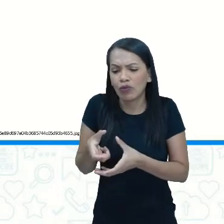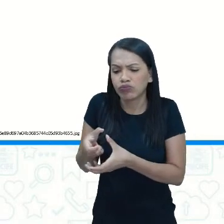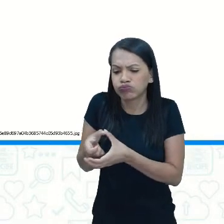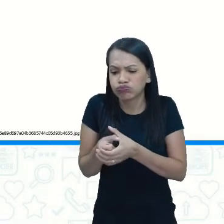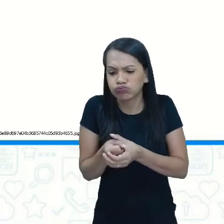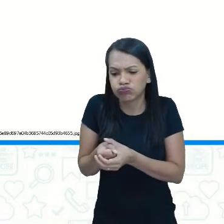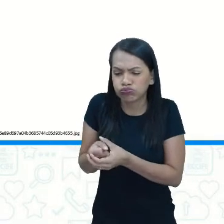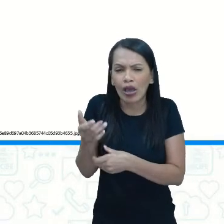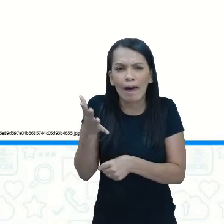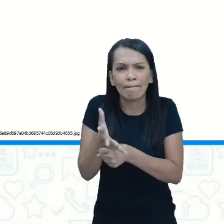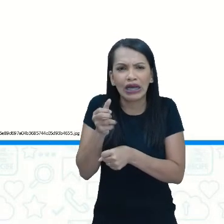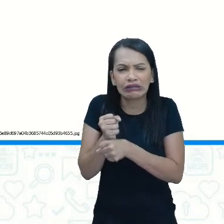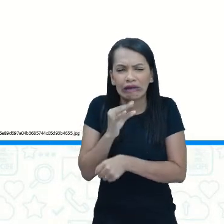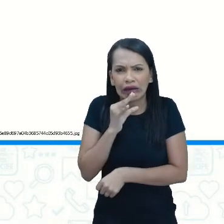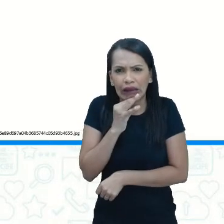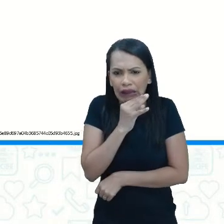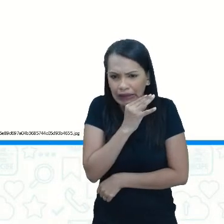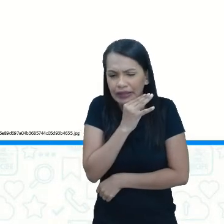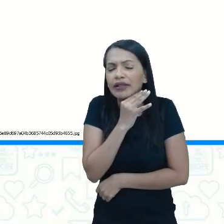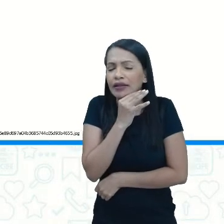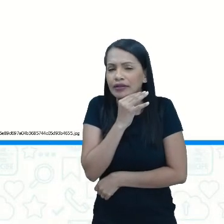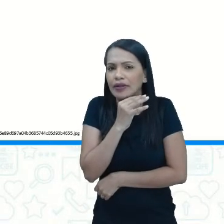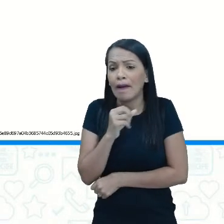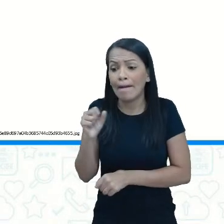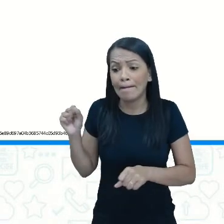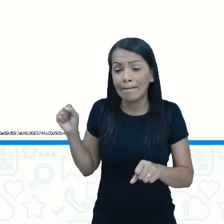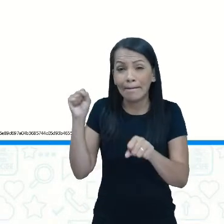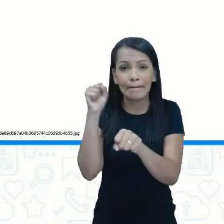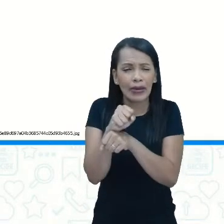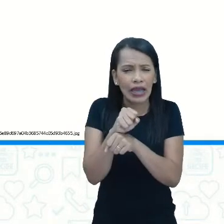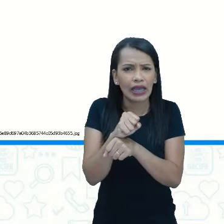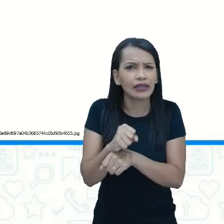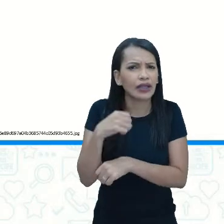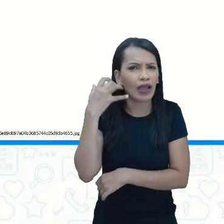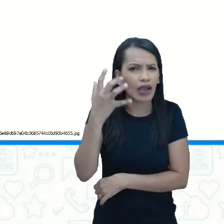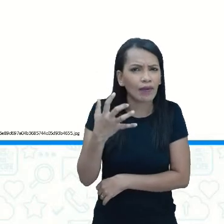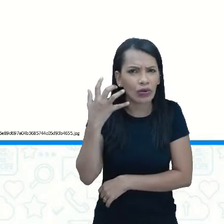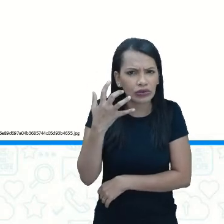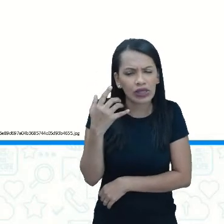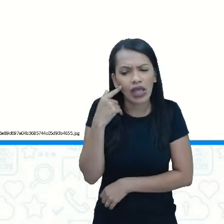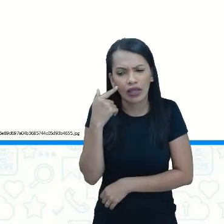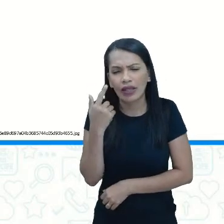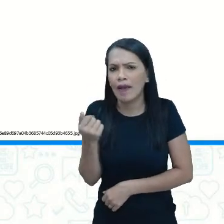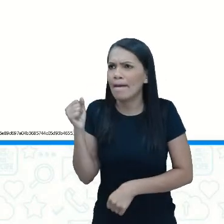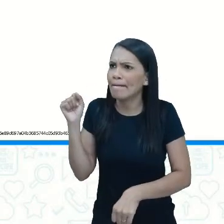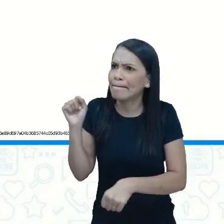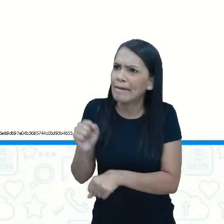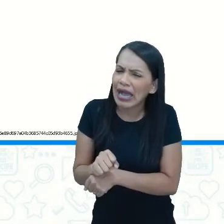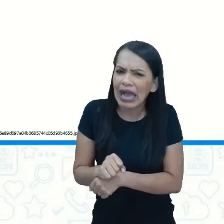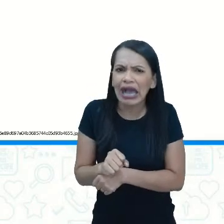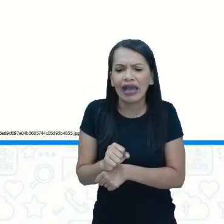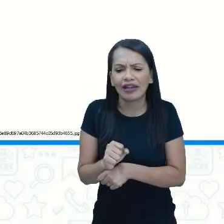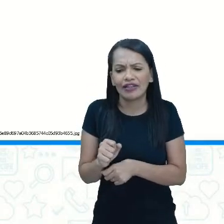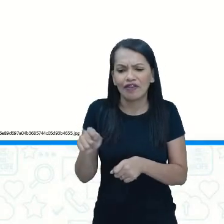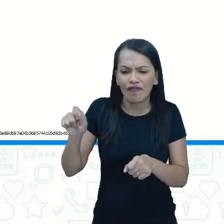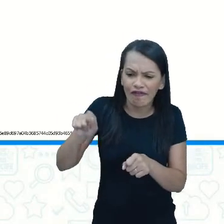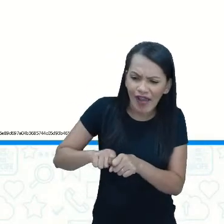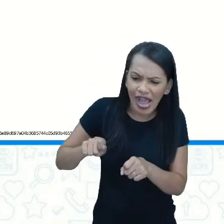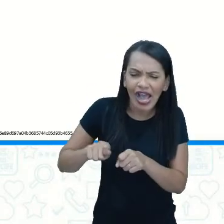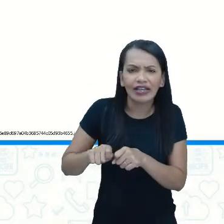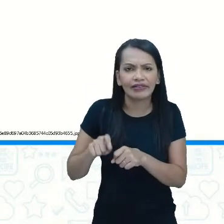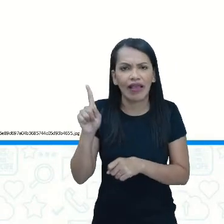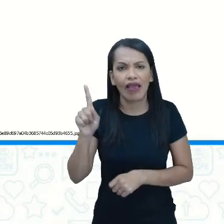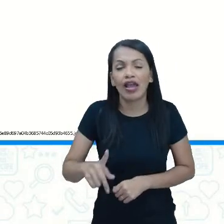quente, desligue a música. Entenderam? Quais são os verbos no imperativo